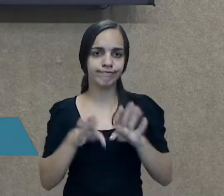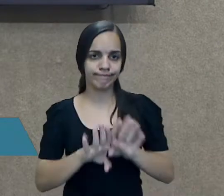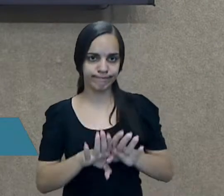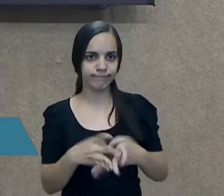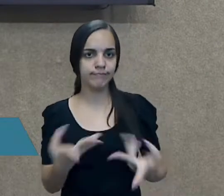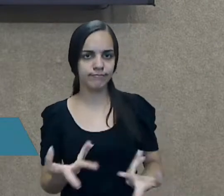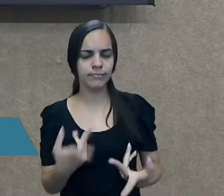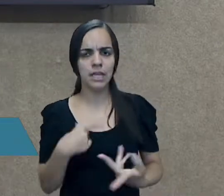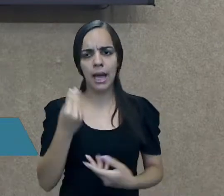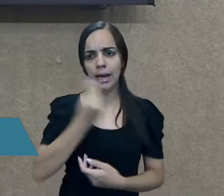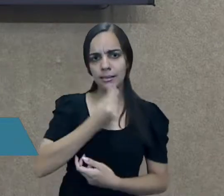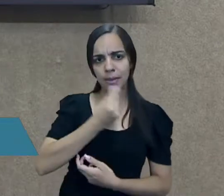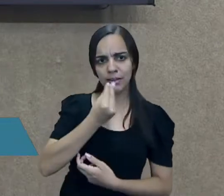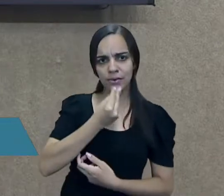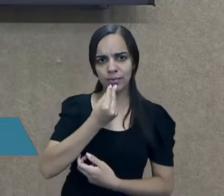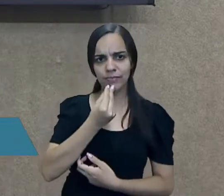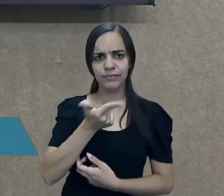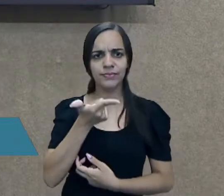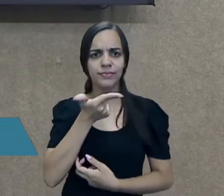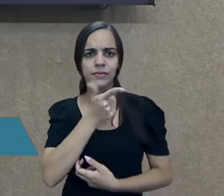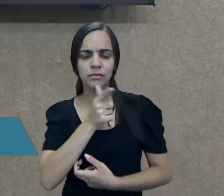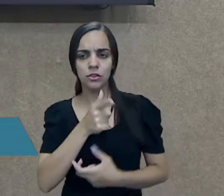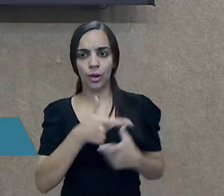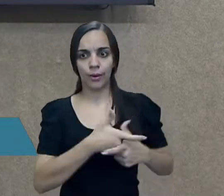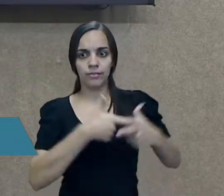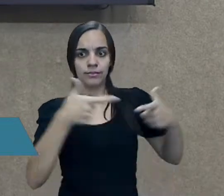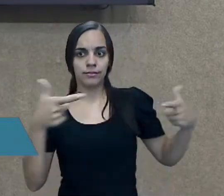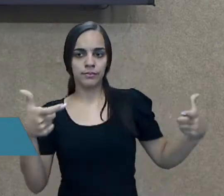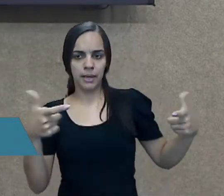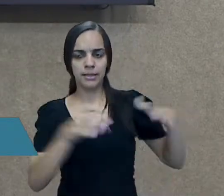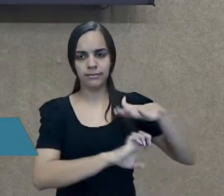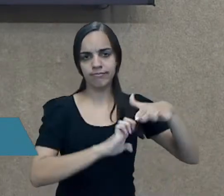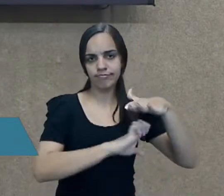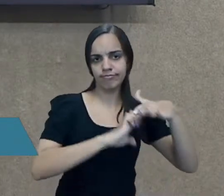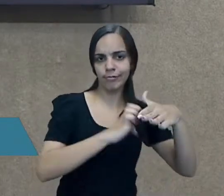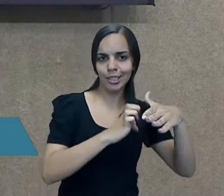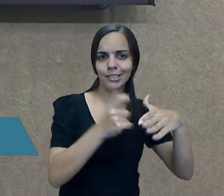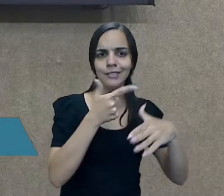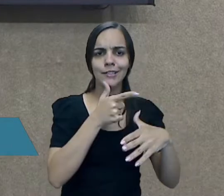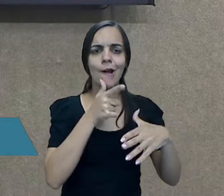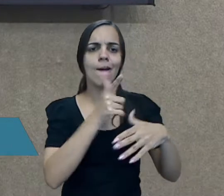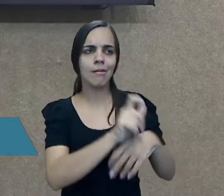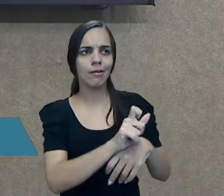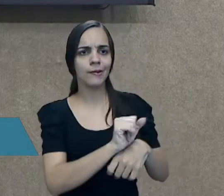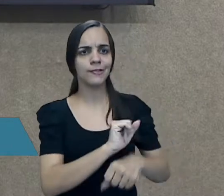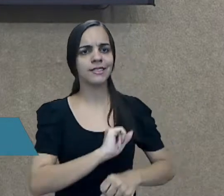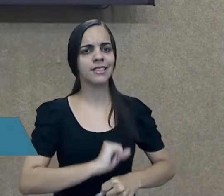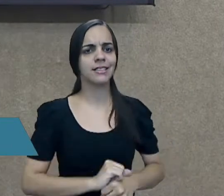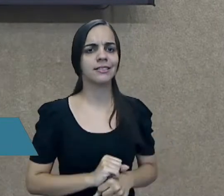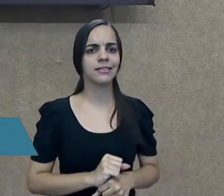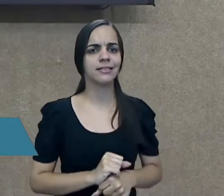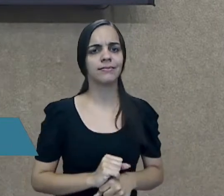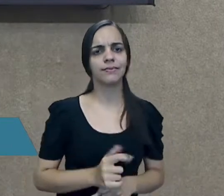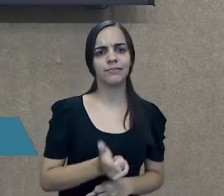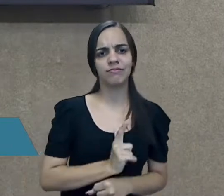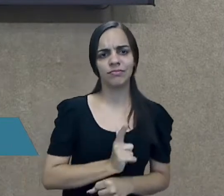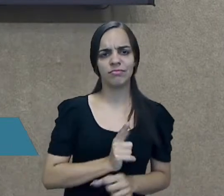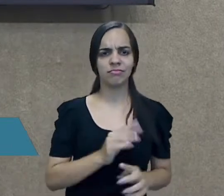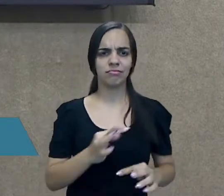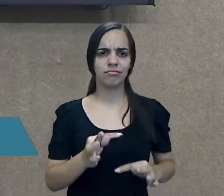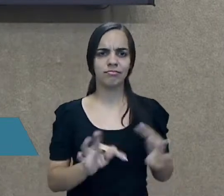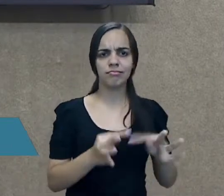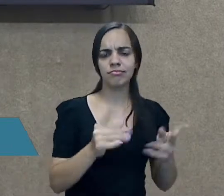as mais fracas e formam empresas gigantes ou associações de empresas, os chamados